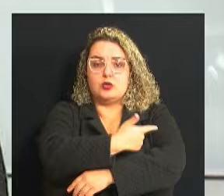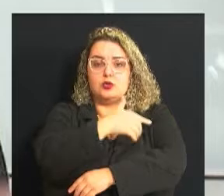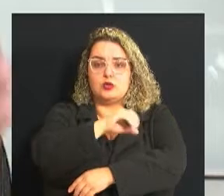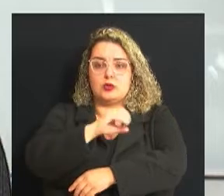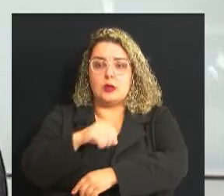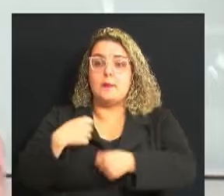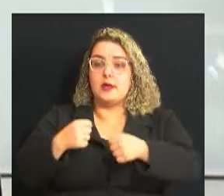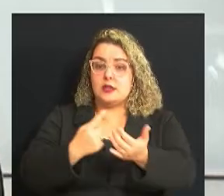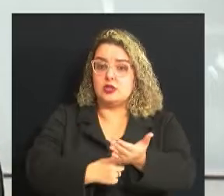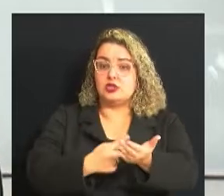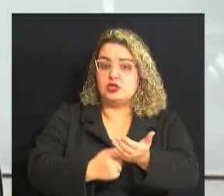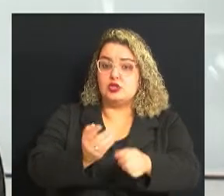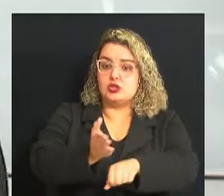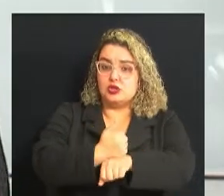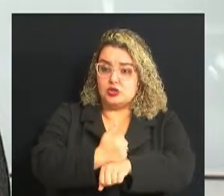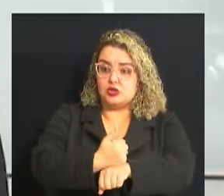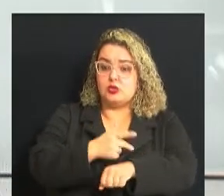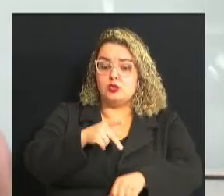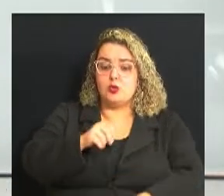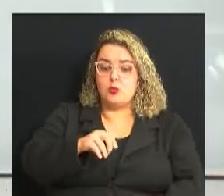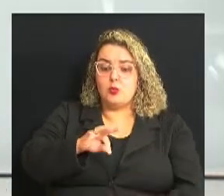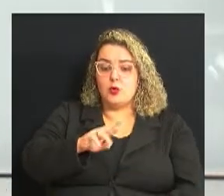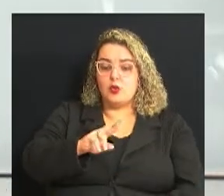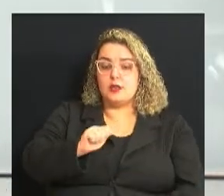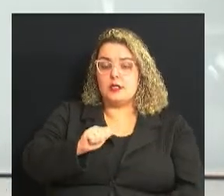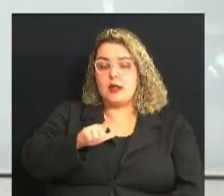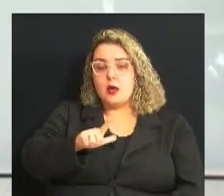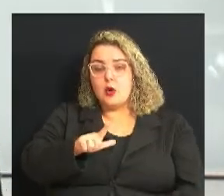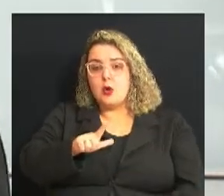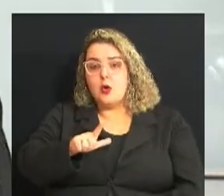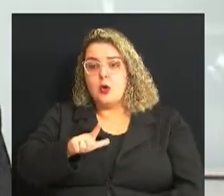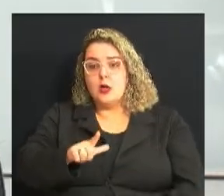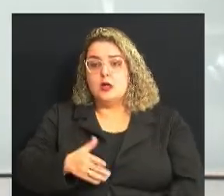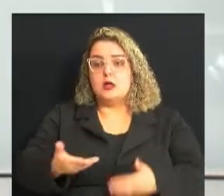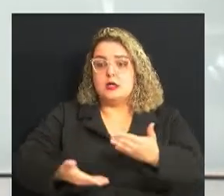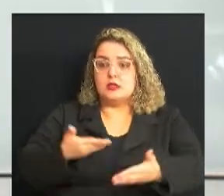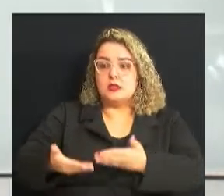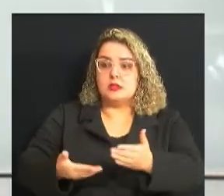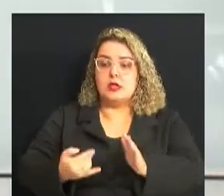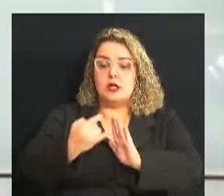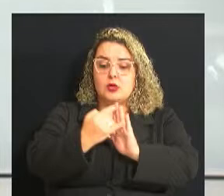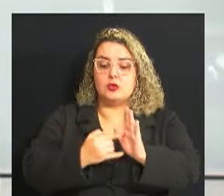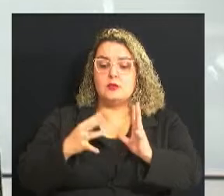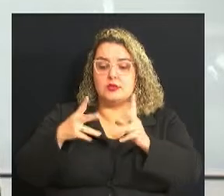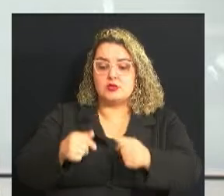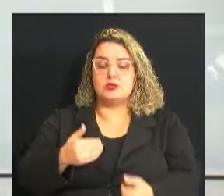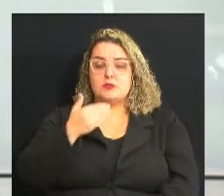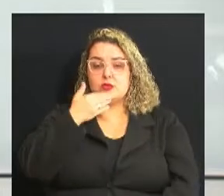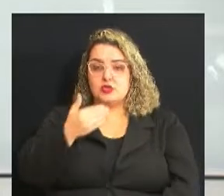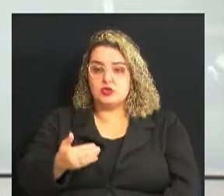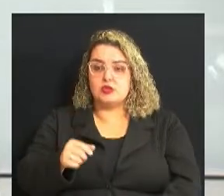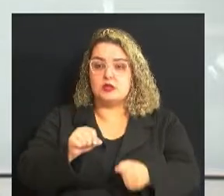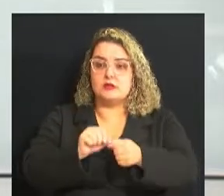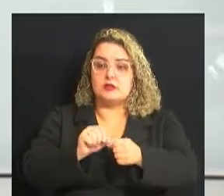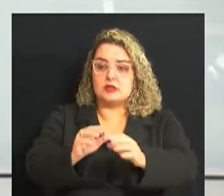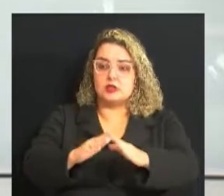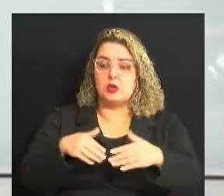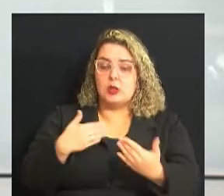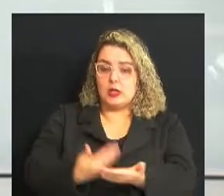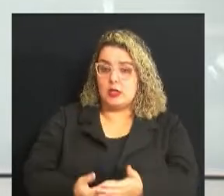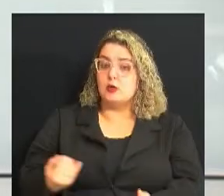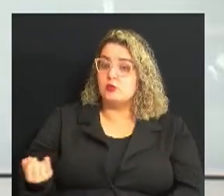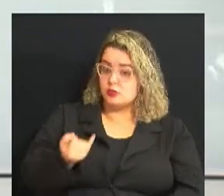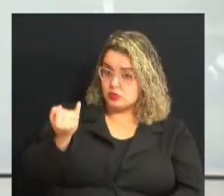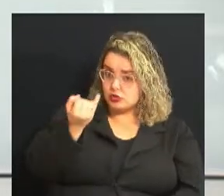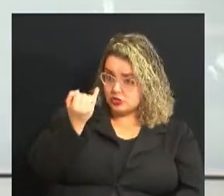fazer um agendamento no portal de serviços, trazendo a documentação necessária e aí ele vai fazer o requerimento. Importante, como está em